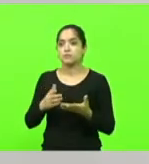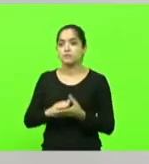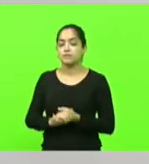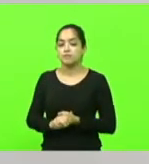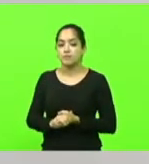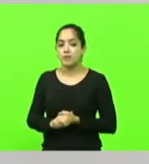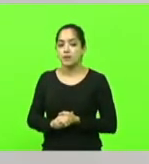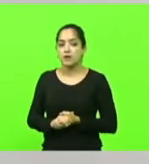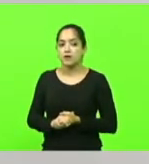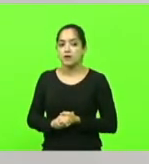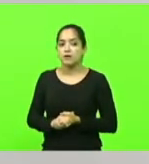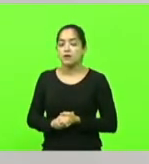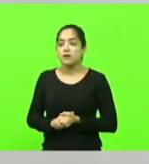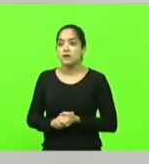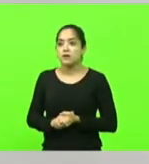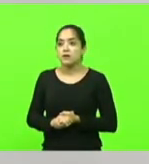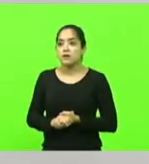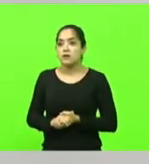Eu,